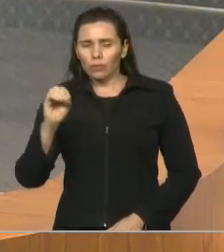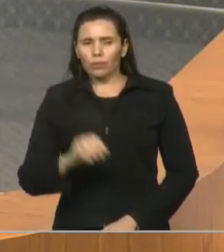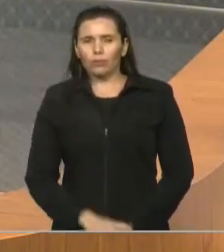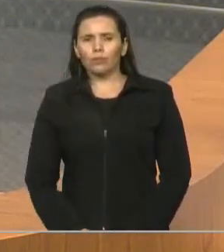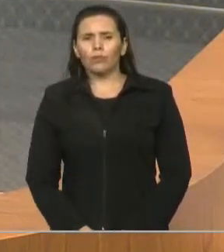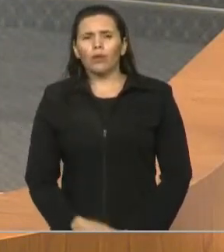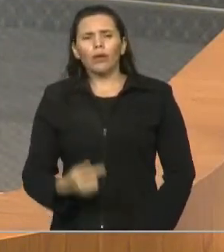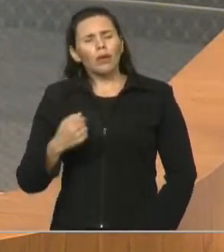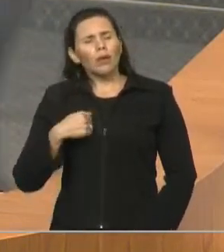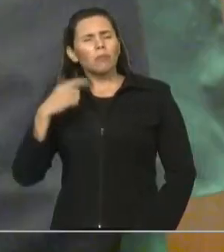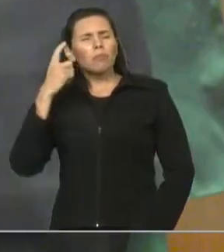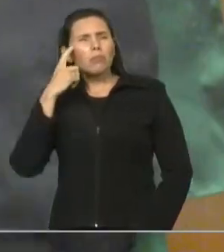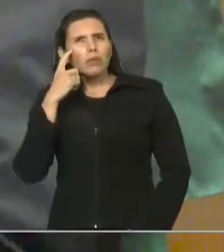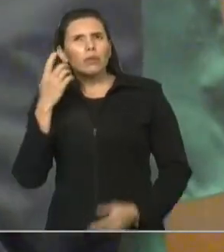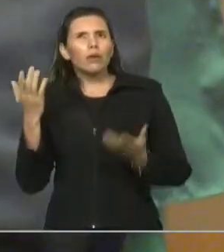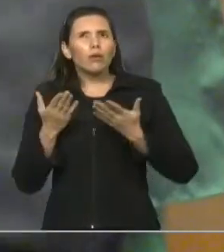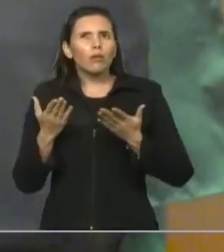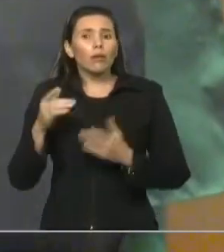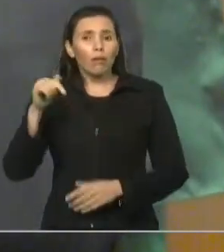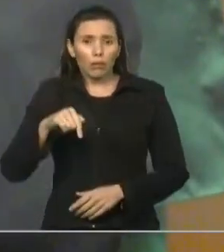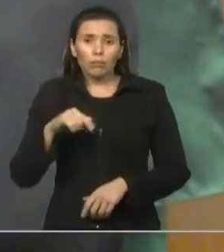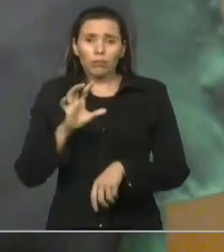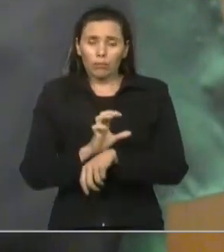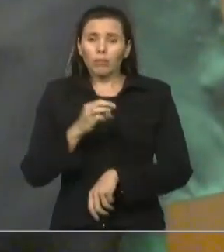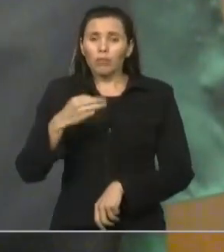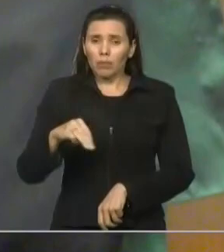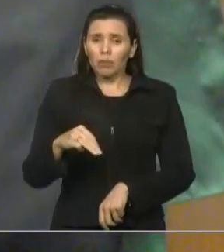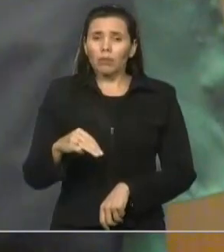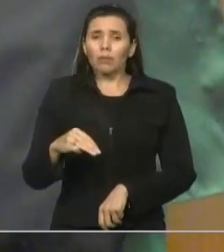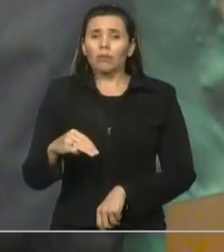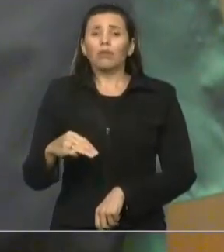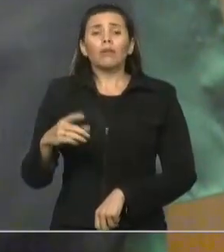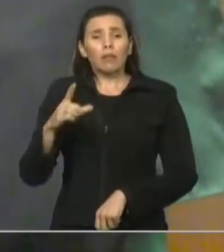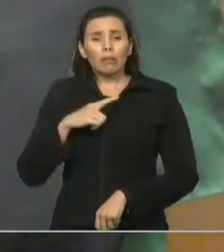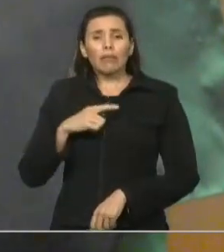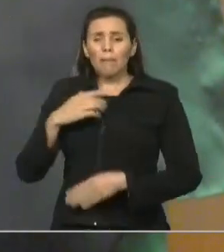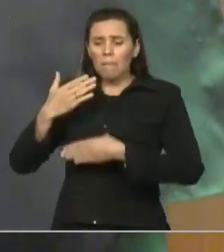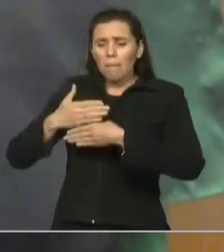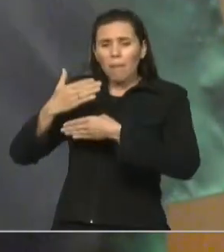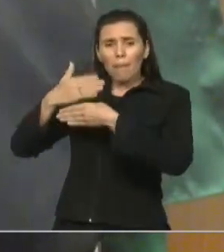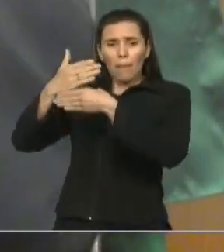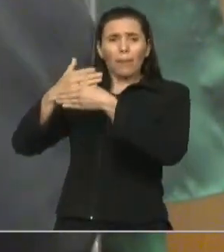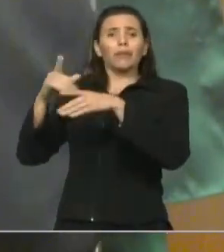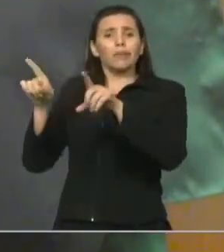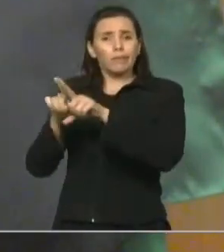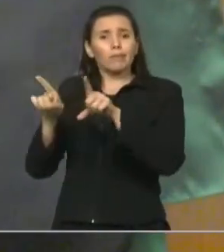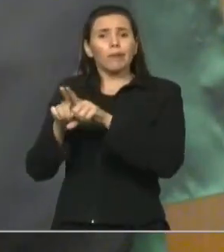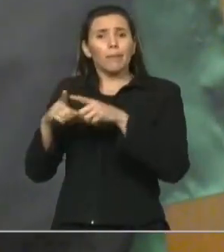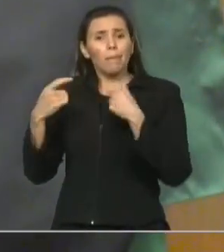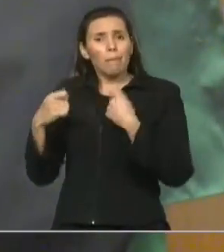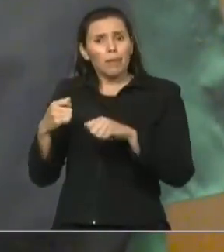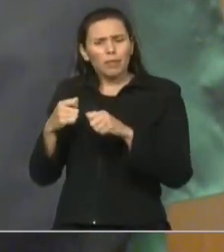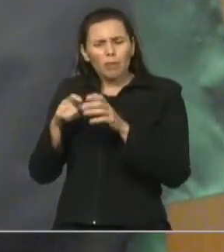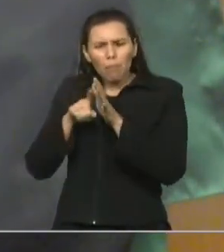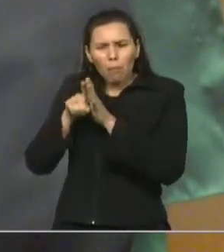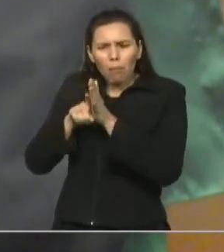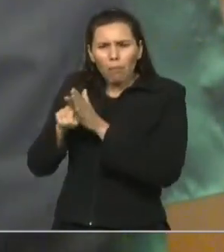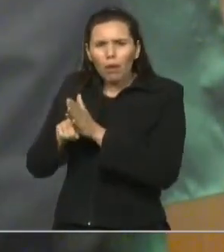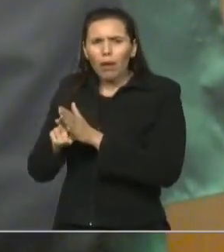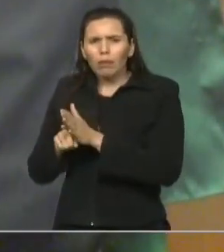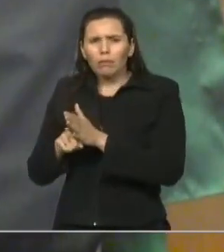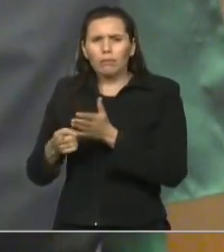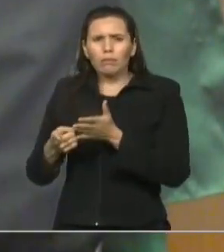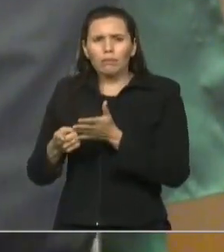examinadas. A título de esclarecimento, no relatório da ANA, Agência Nacional das Águas,